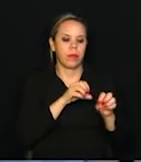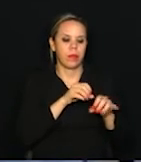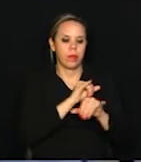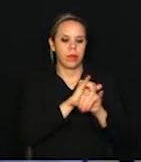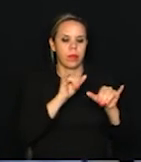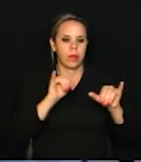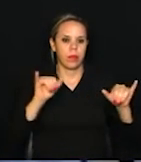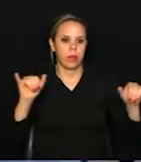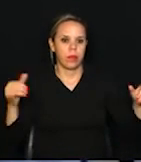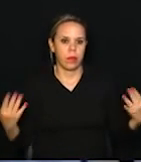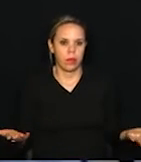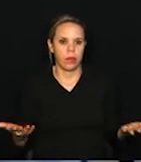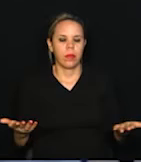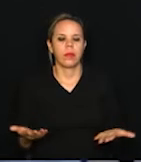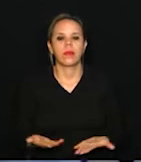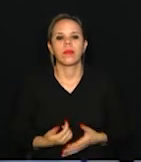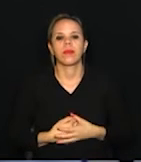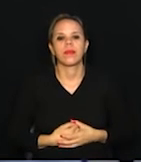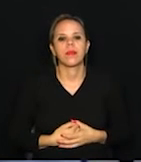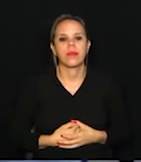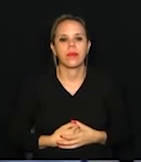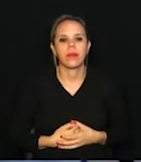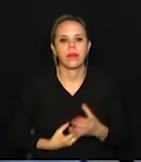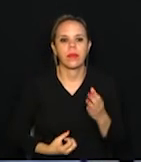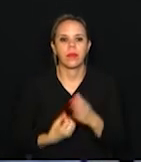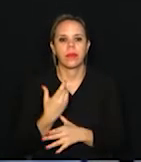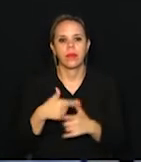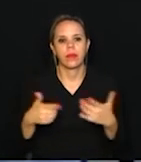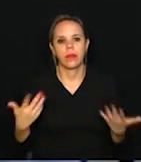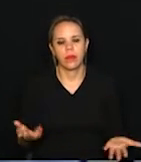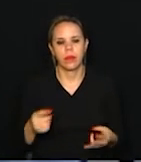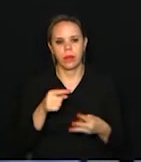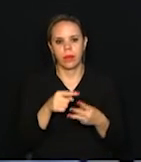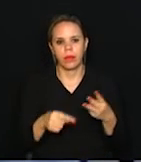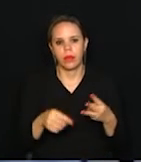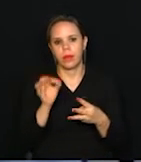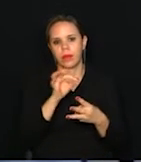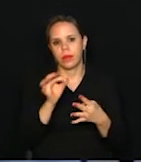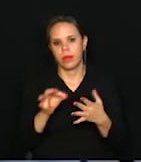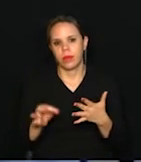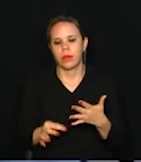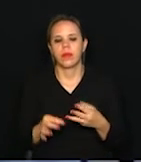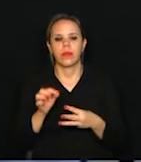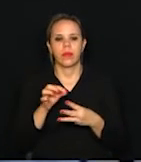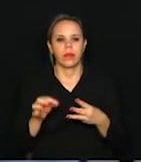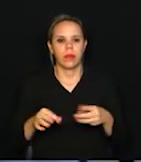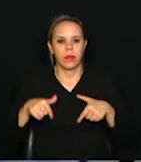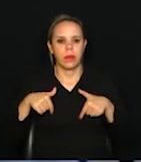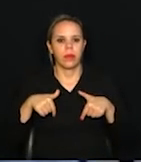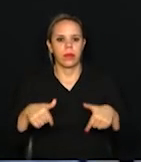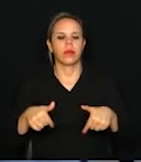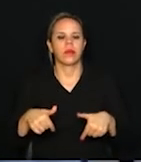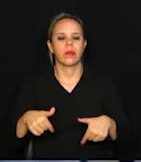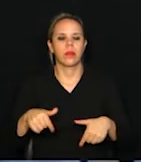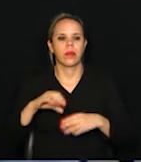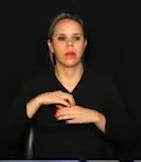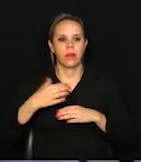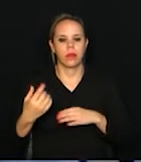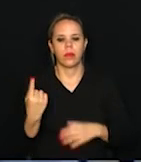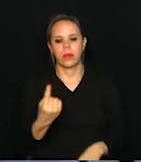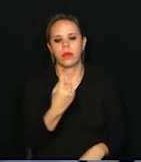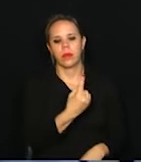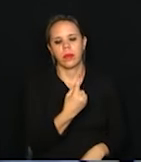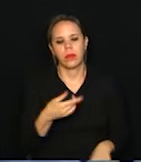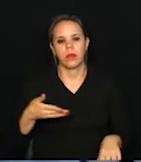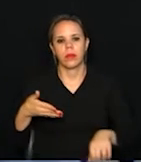campanhas, né? E ainda acontece, ou seja, são três itens de atitude individual, né? De você